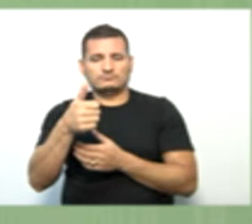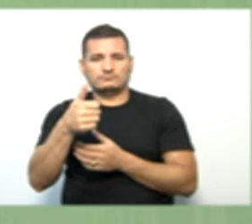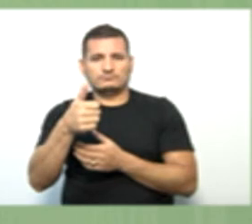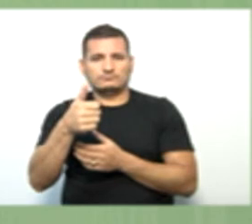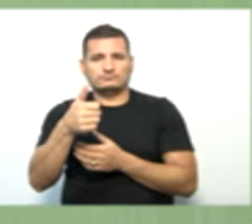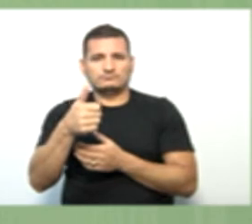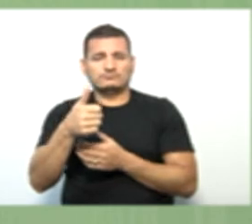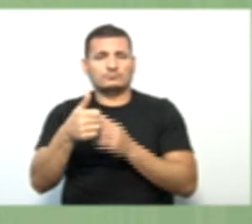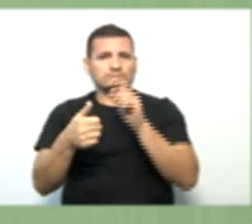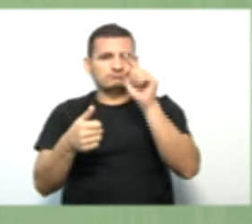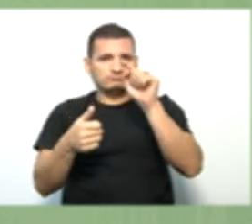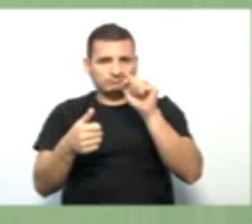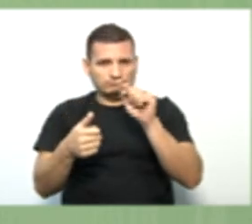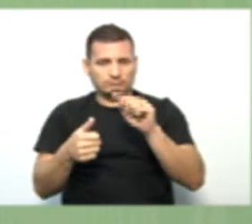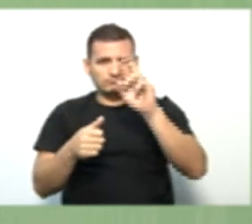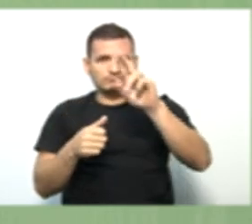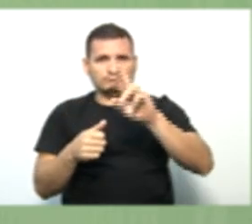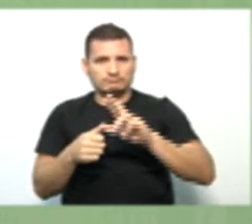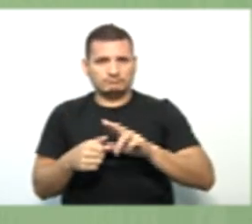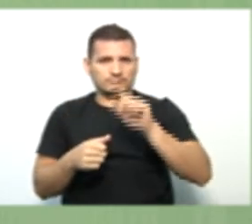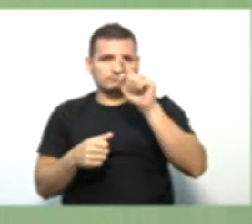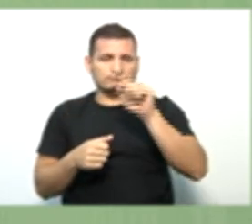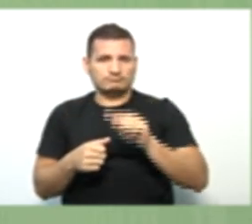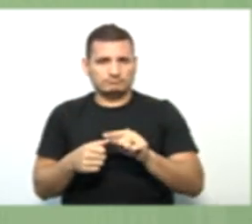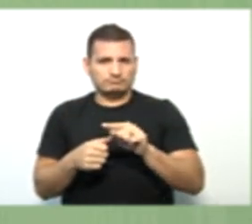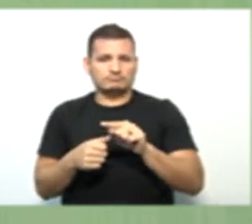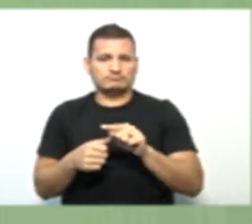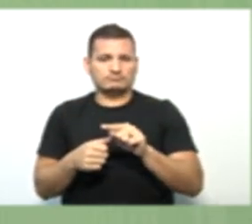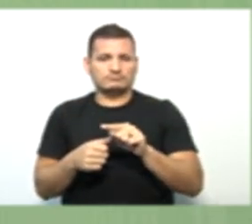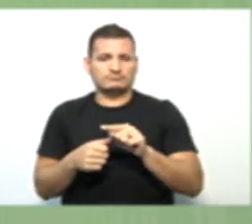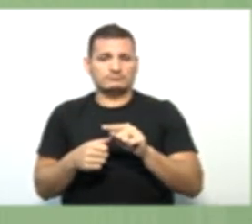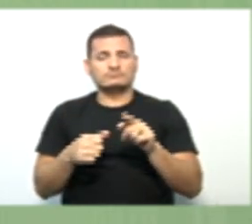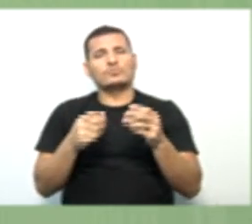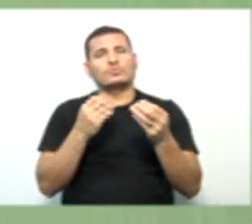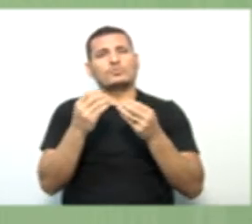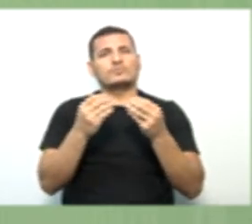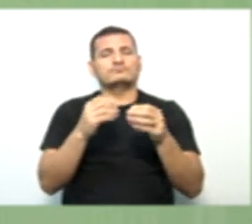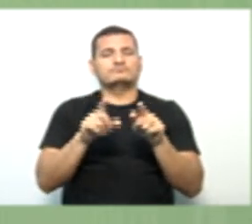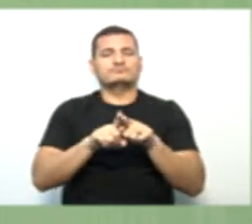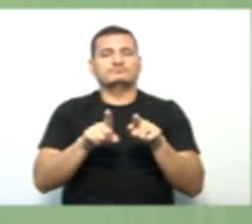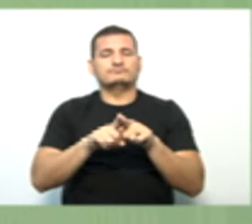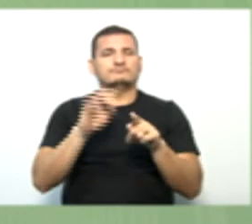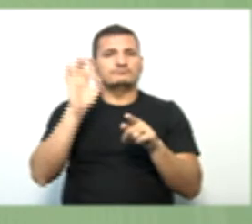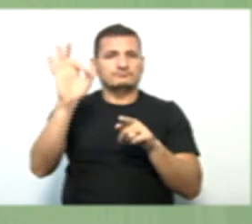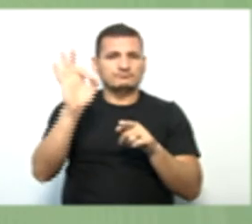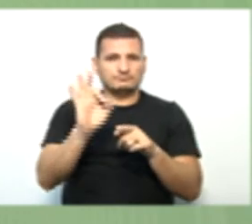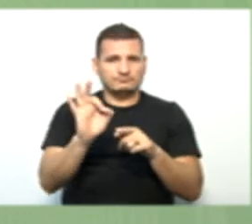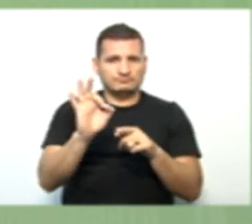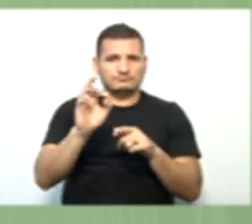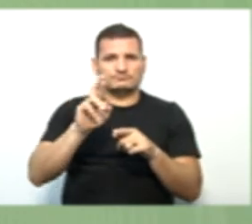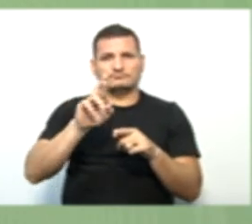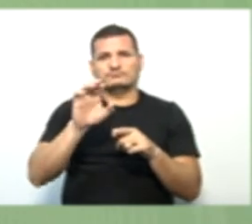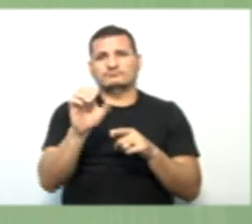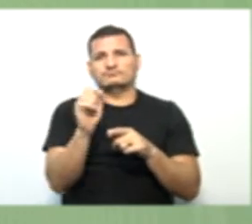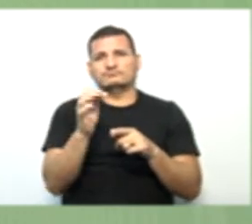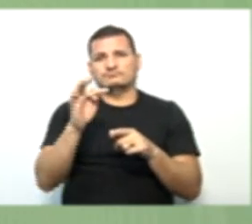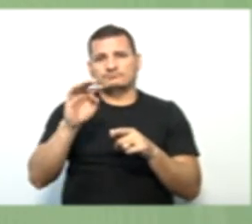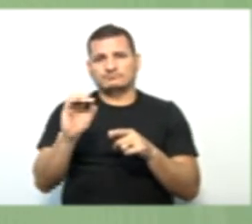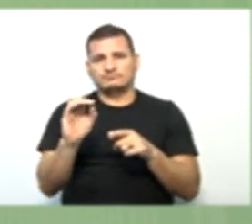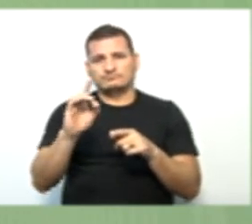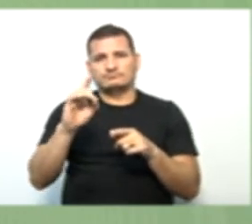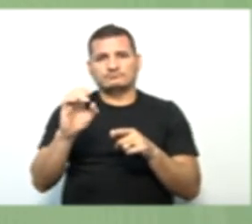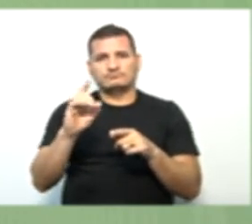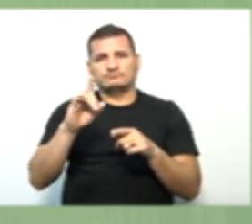principal diferença desses dois operadores e ainda como funciona o operador de resto de